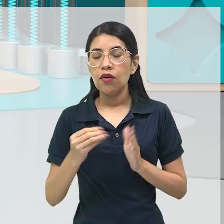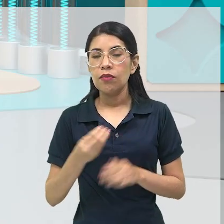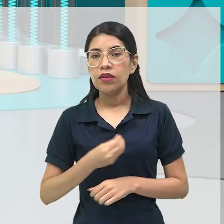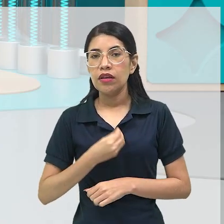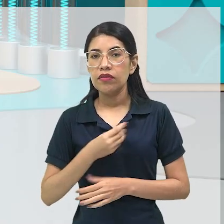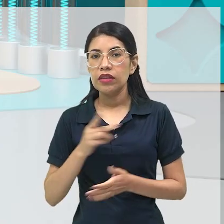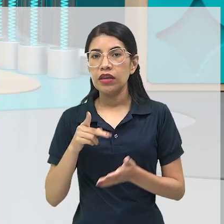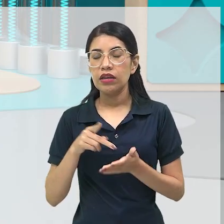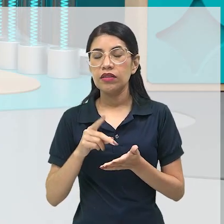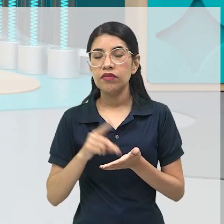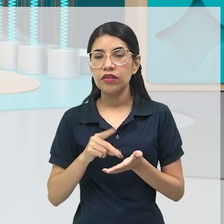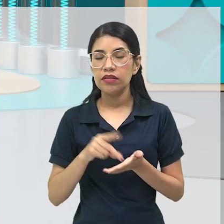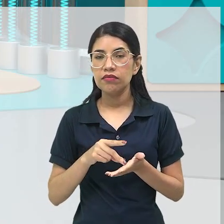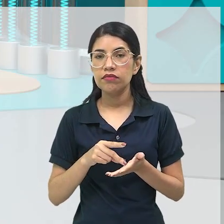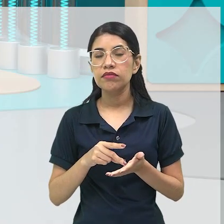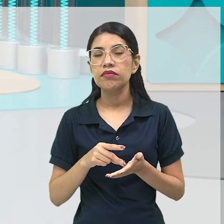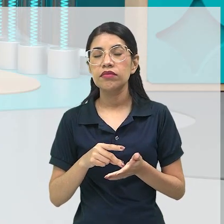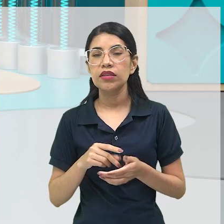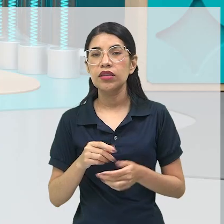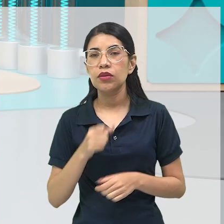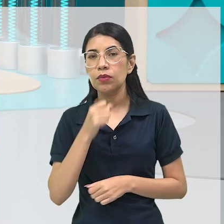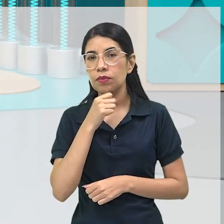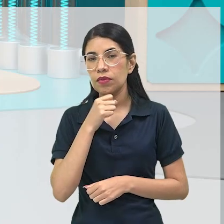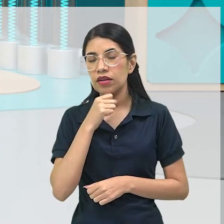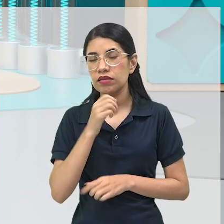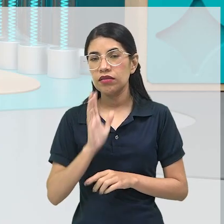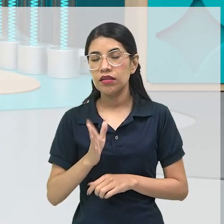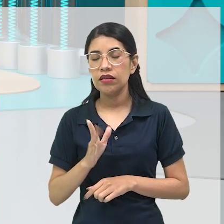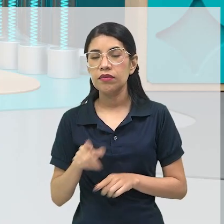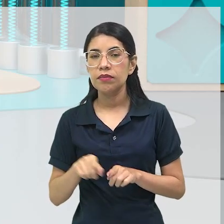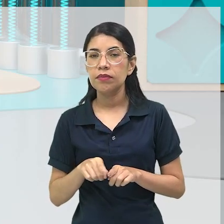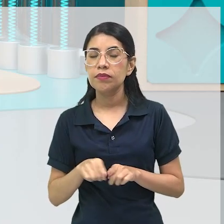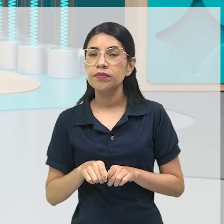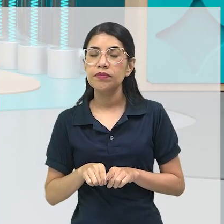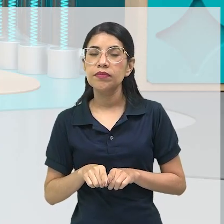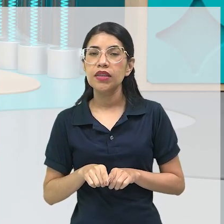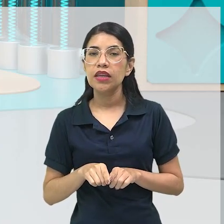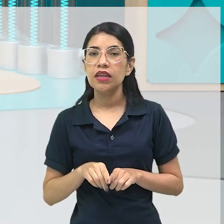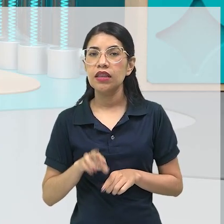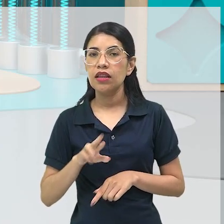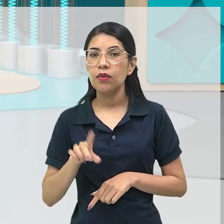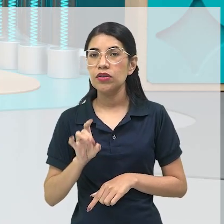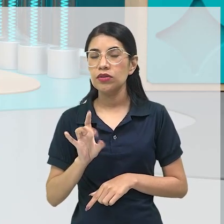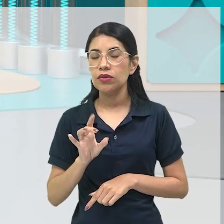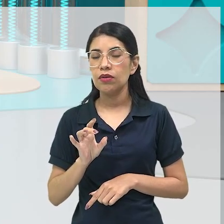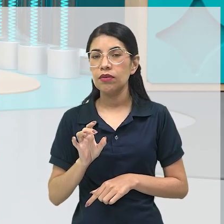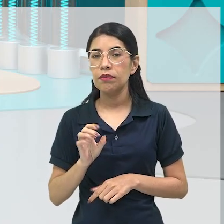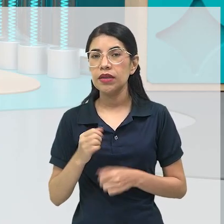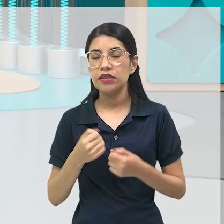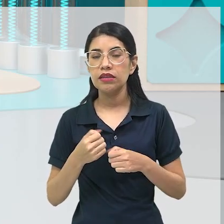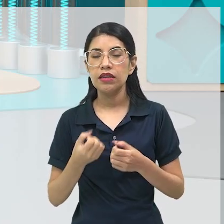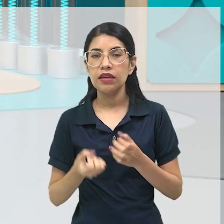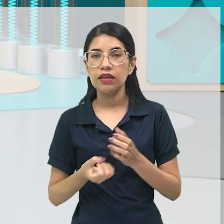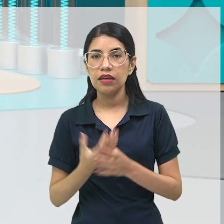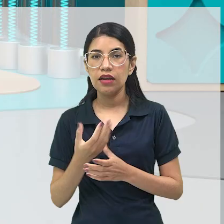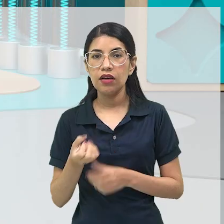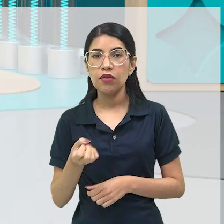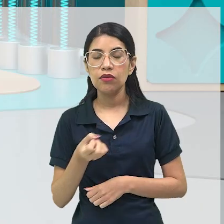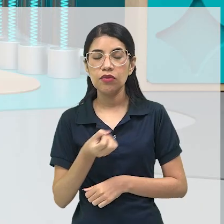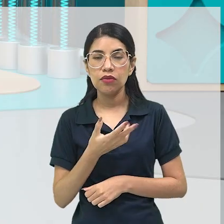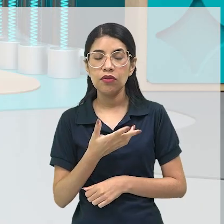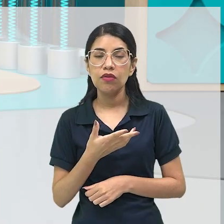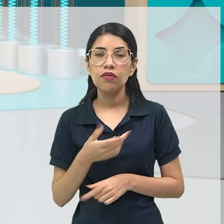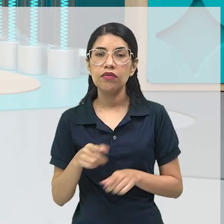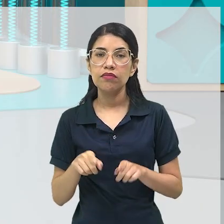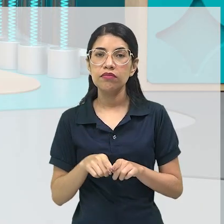as formas antigas, que já não bastam. Então, os artistas, eles vão criando novas visões de